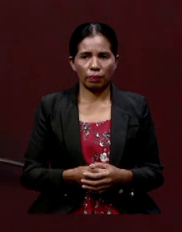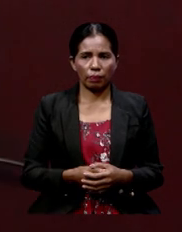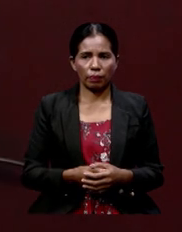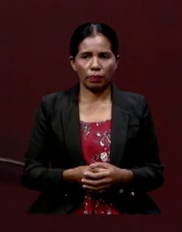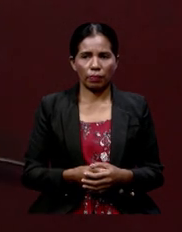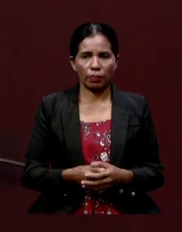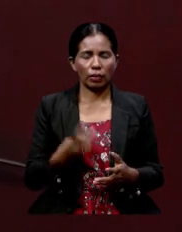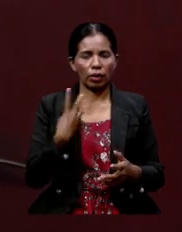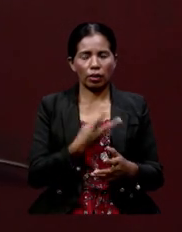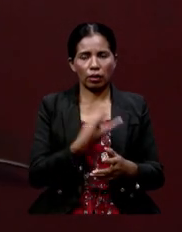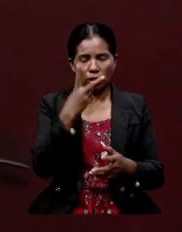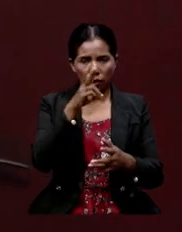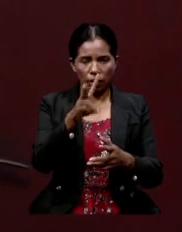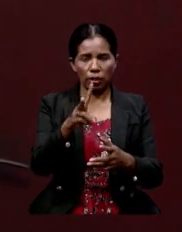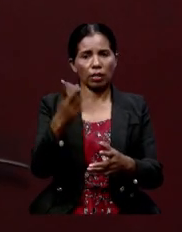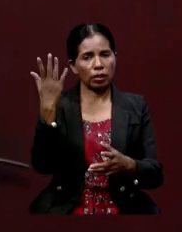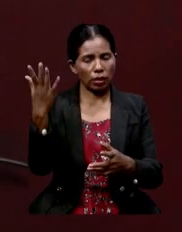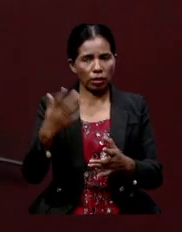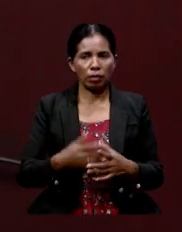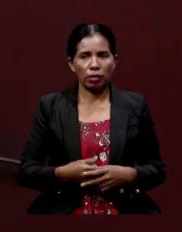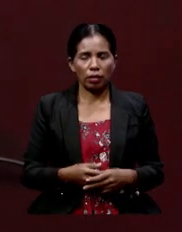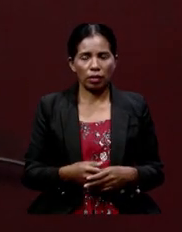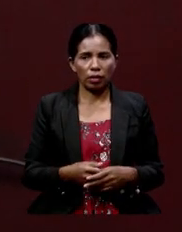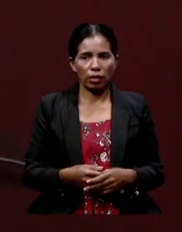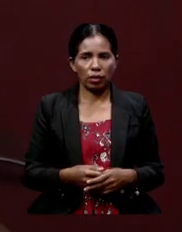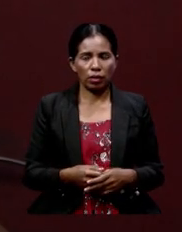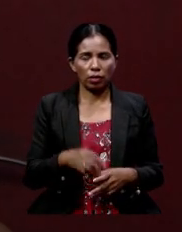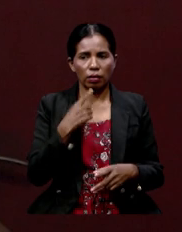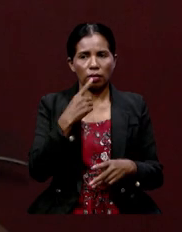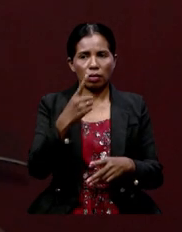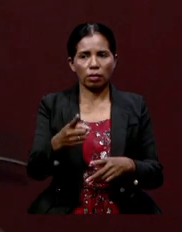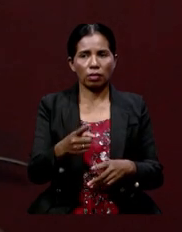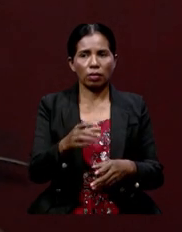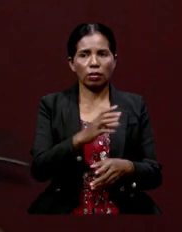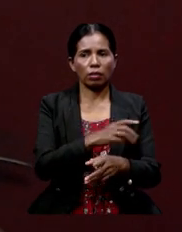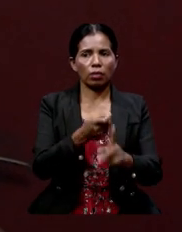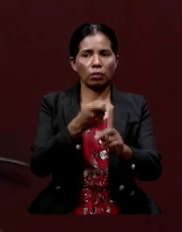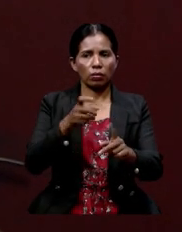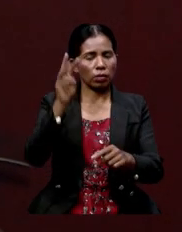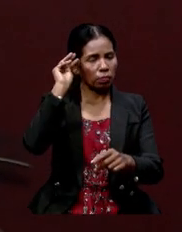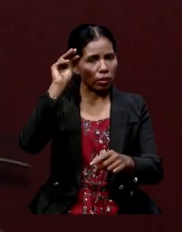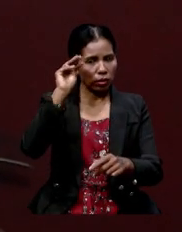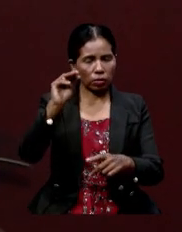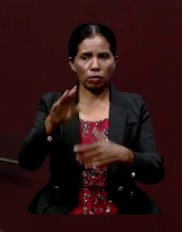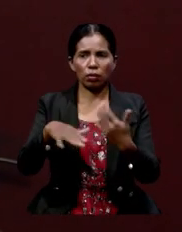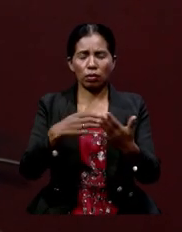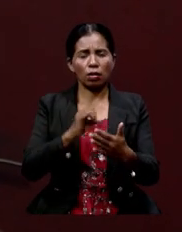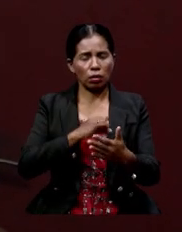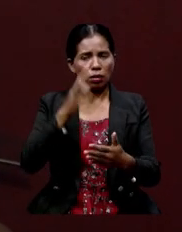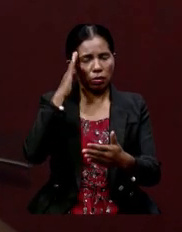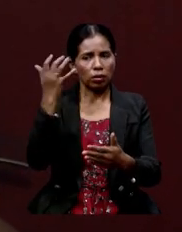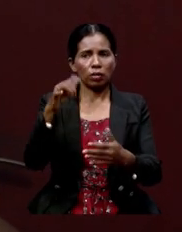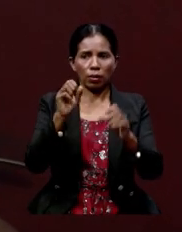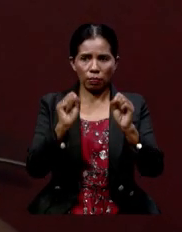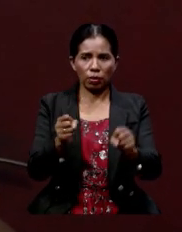Excepto iha requesta formal com si ministro interior, ou nem e dane ser bel